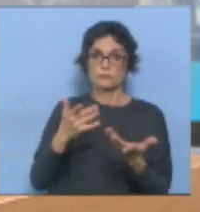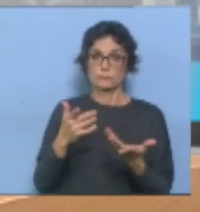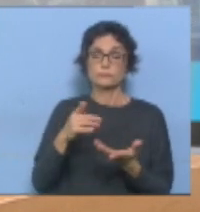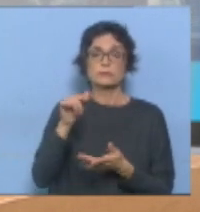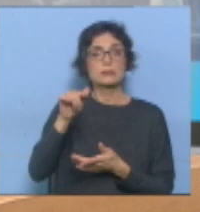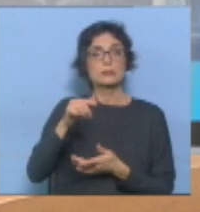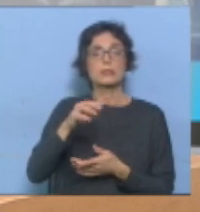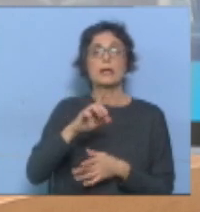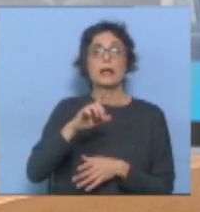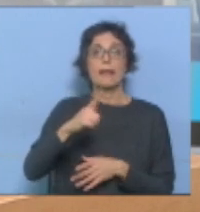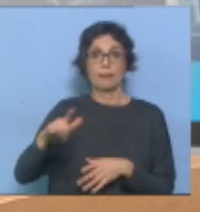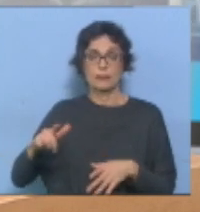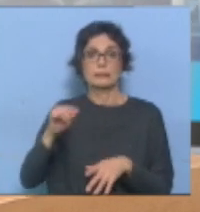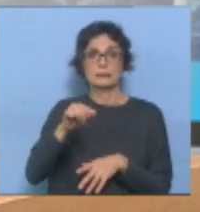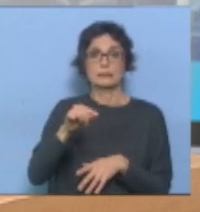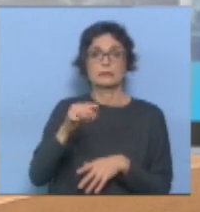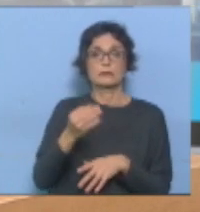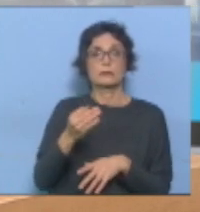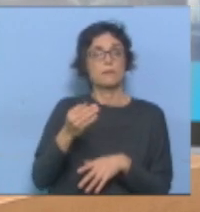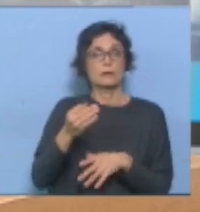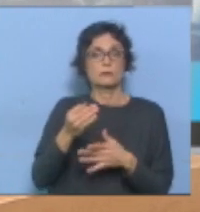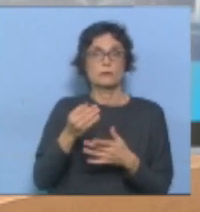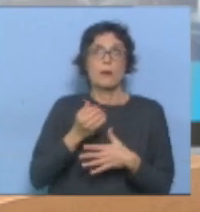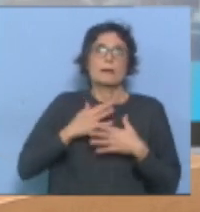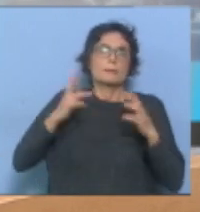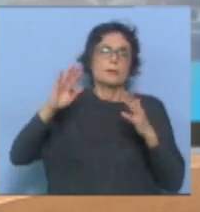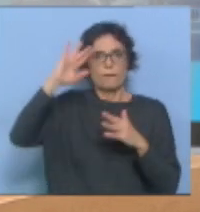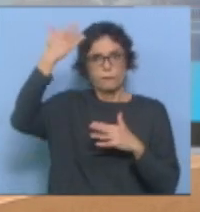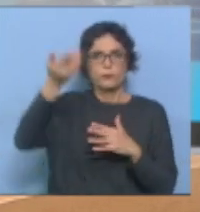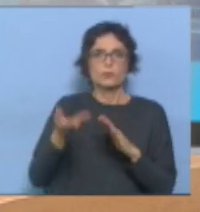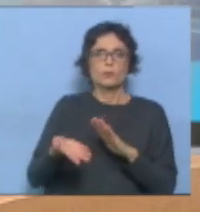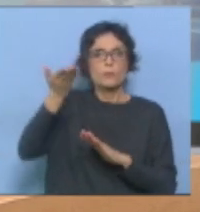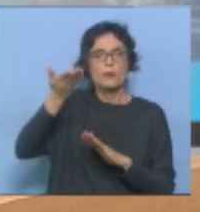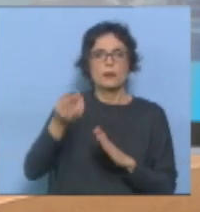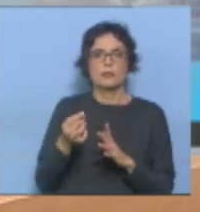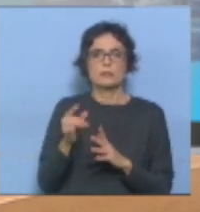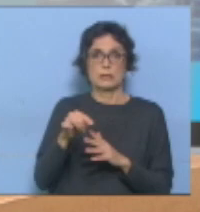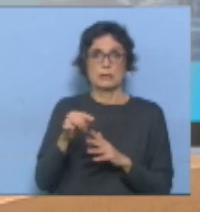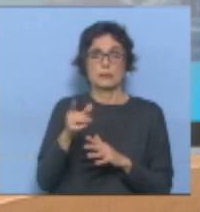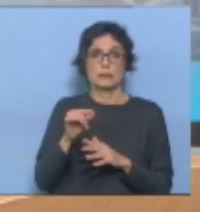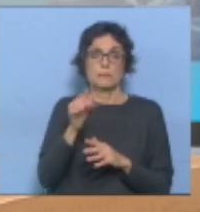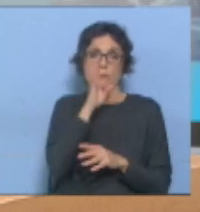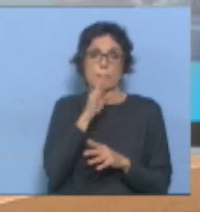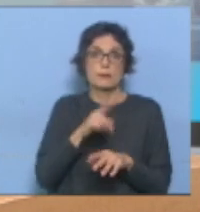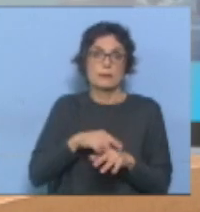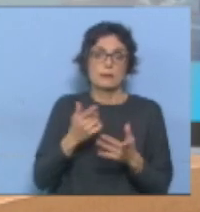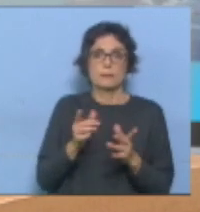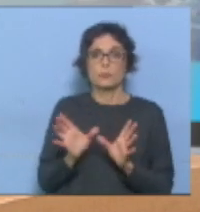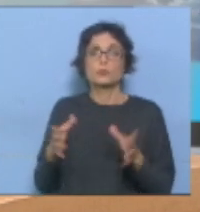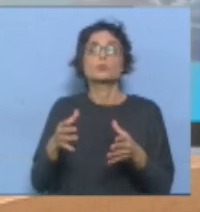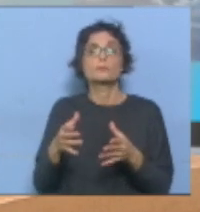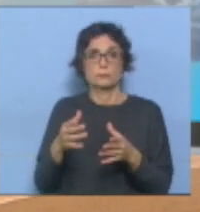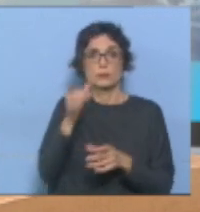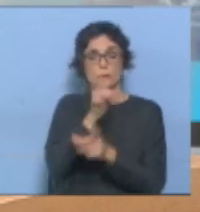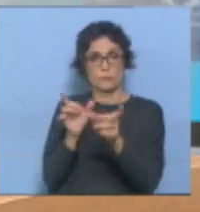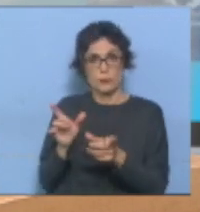Desejavelmente haverá mais oferta. Se houve tempos em que havia grupos de pessoas surdas que se juntavam para ir a Fátima,